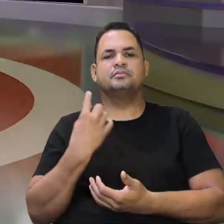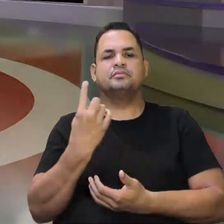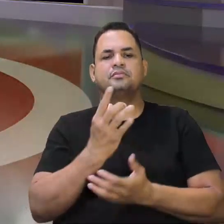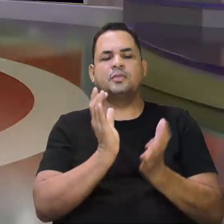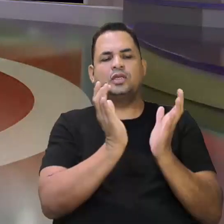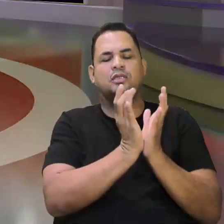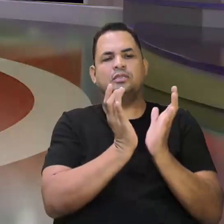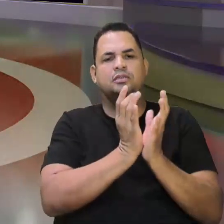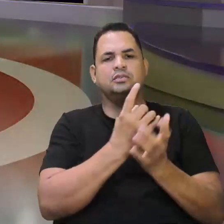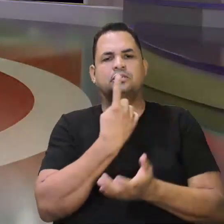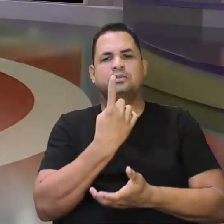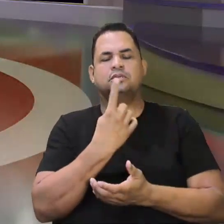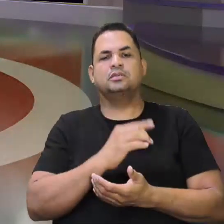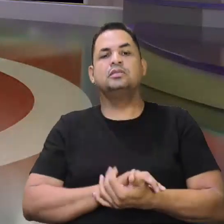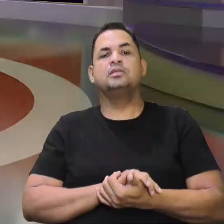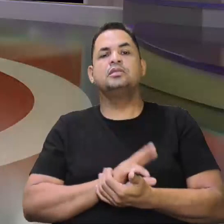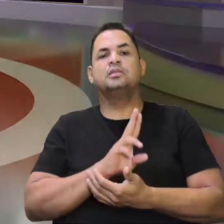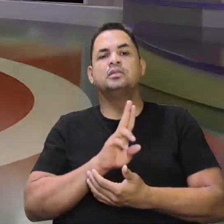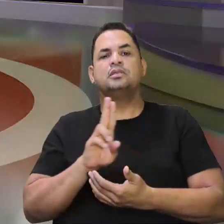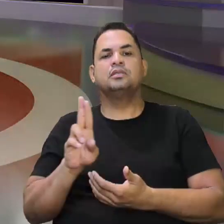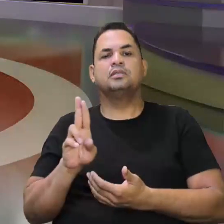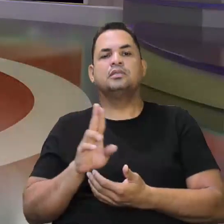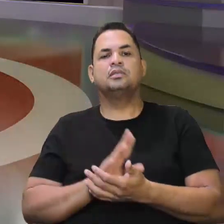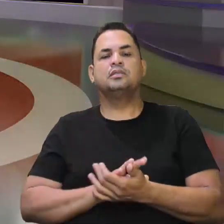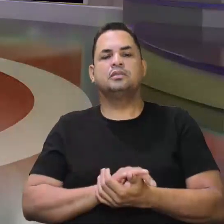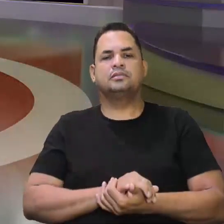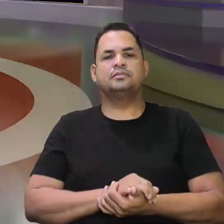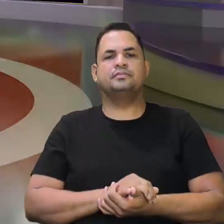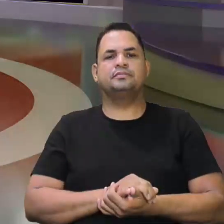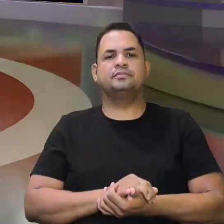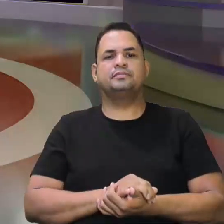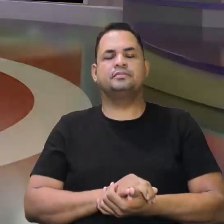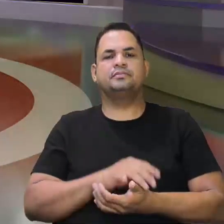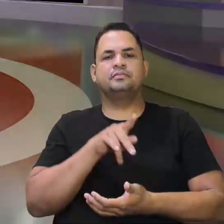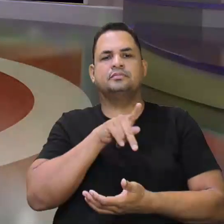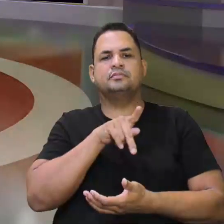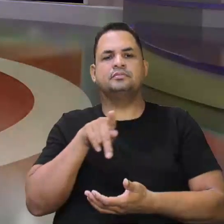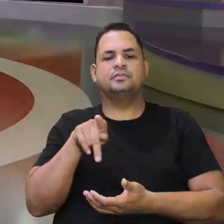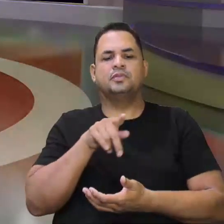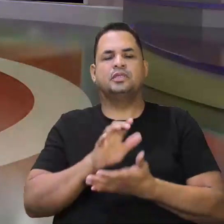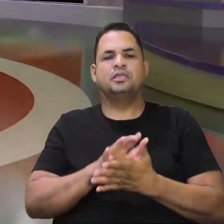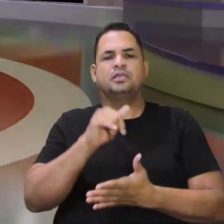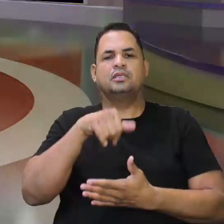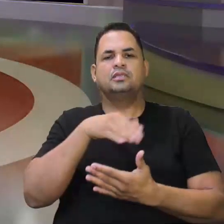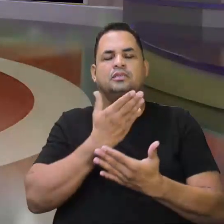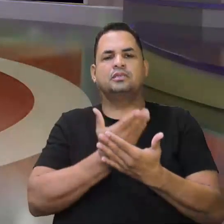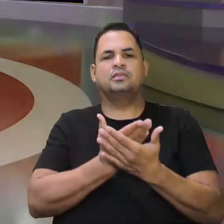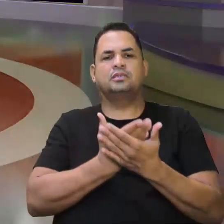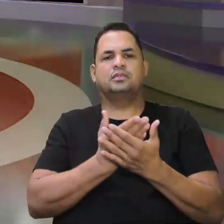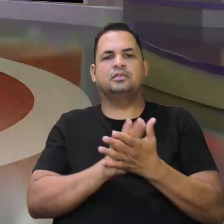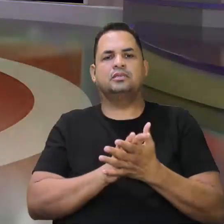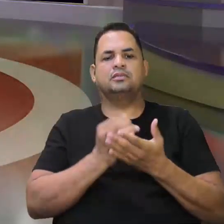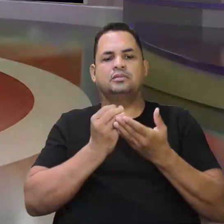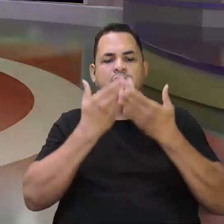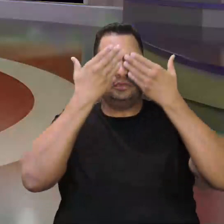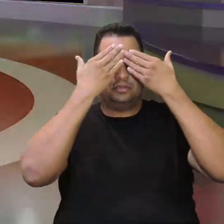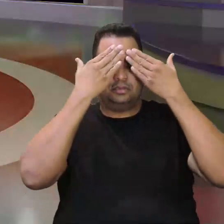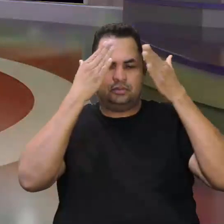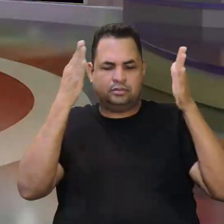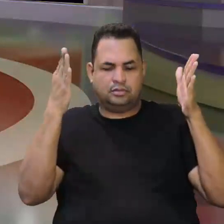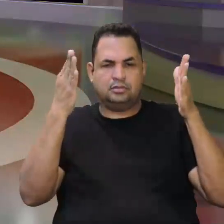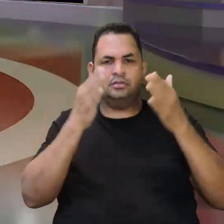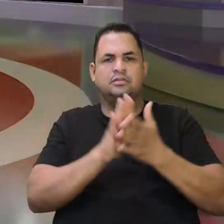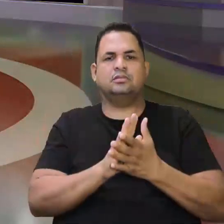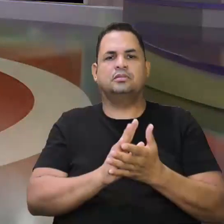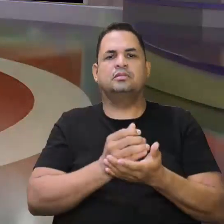nossa unidade 1, que leva o nome de Expand Your Mind, porque aqui nessas aulas você vai expandir sua